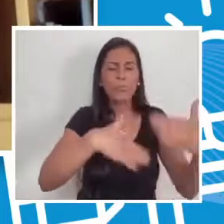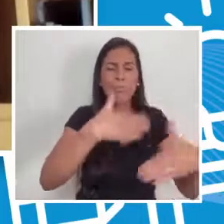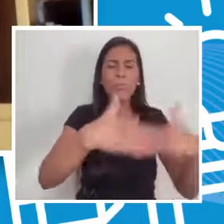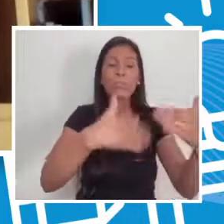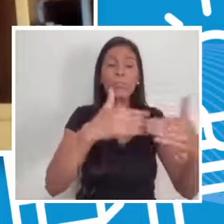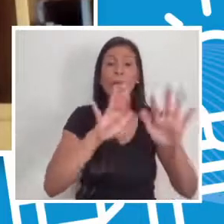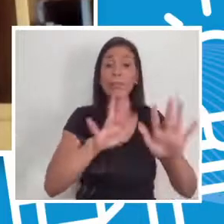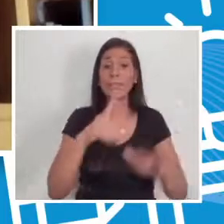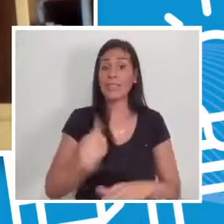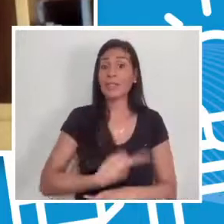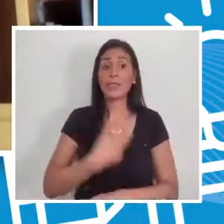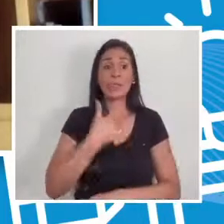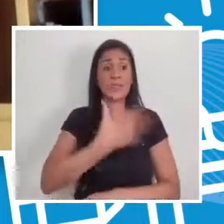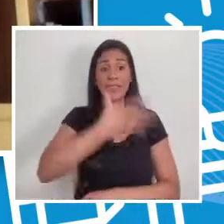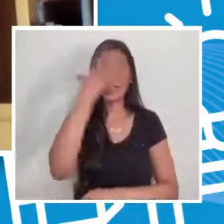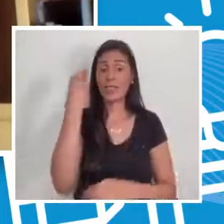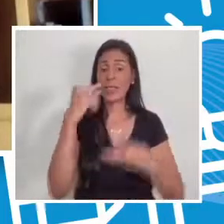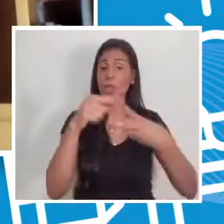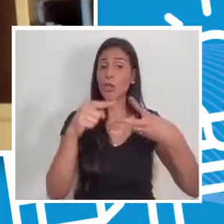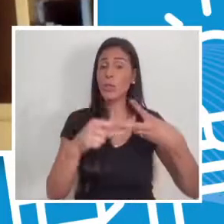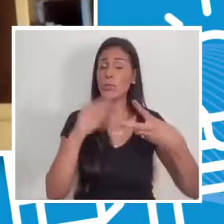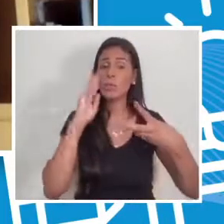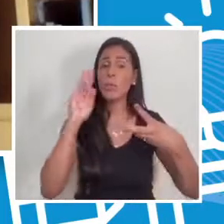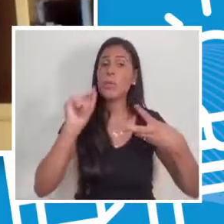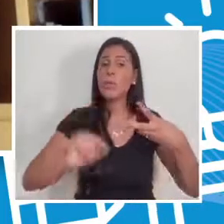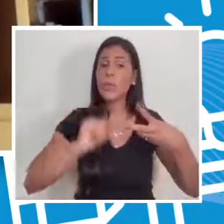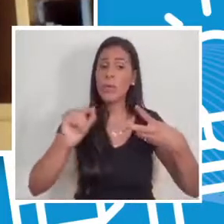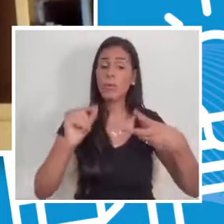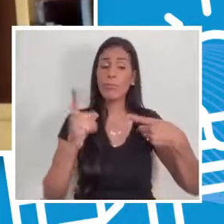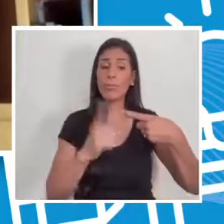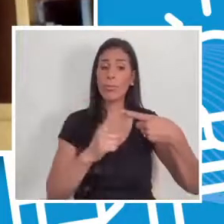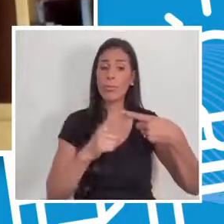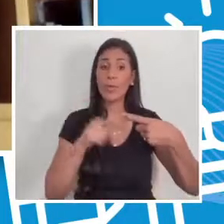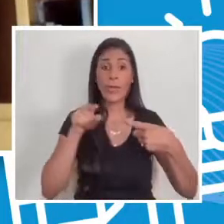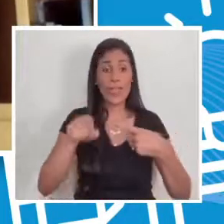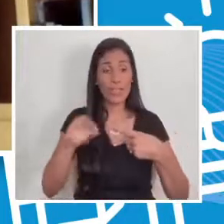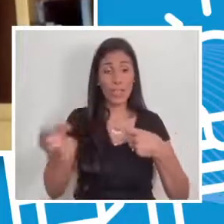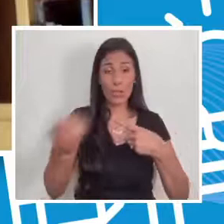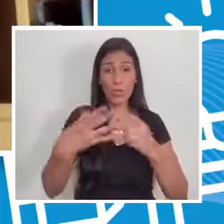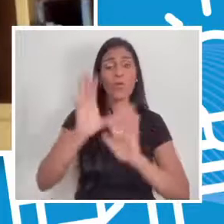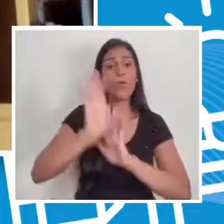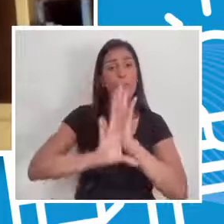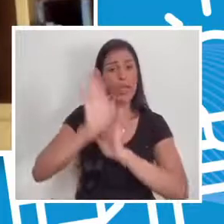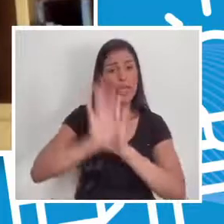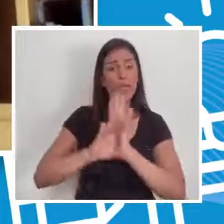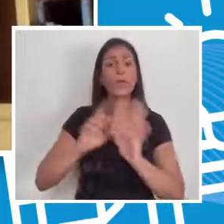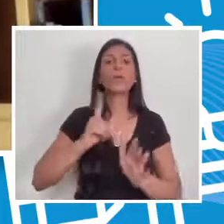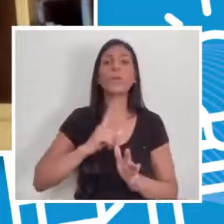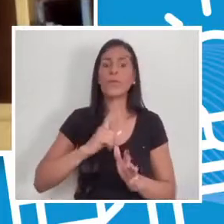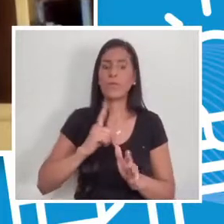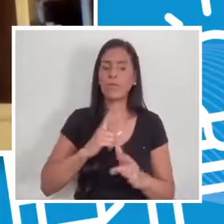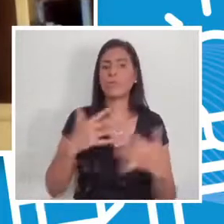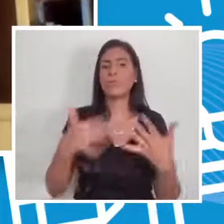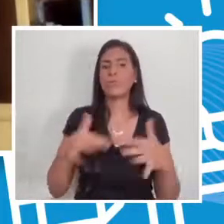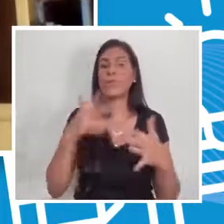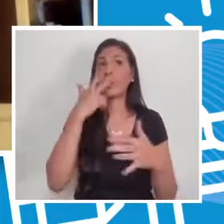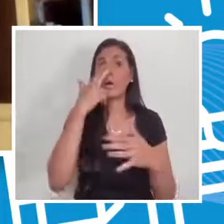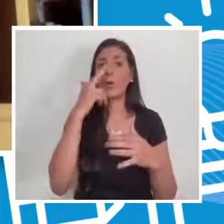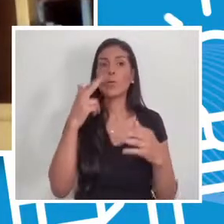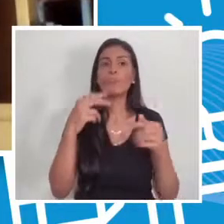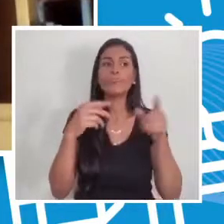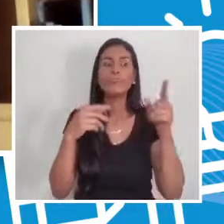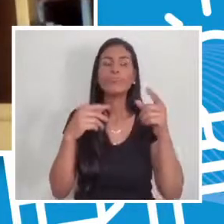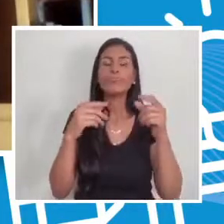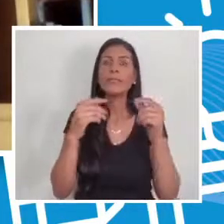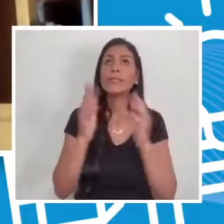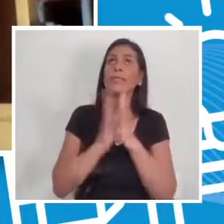poder esquecer duas coisas. Primeiro, este currículo trará altas expectativas e mudanças muito